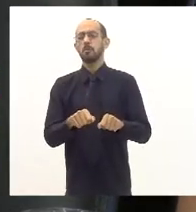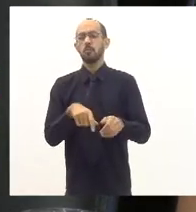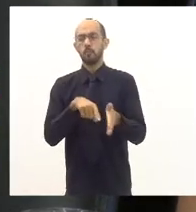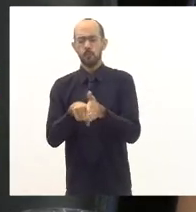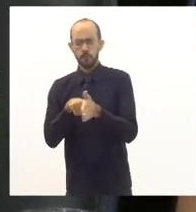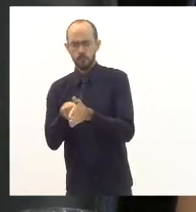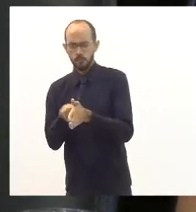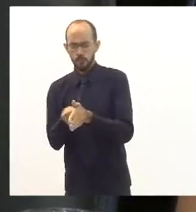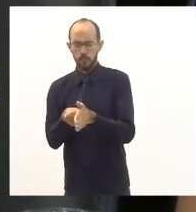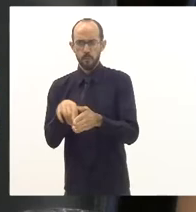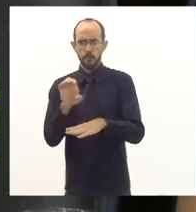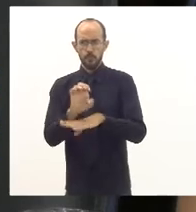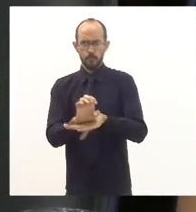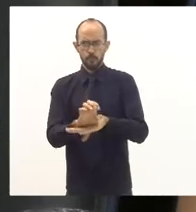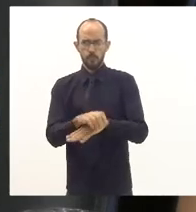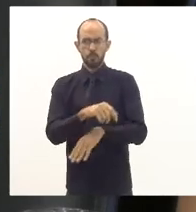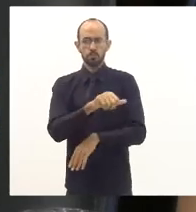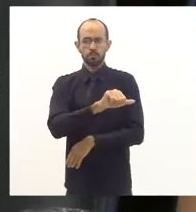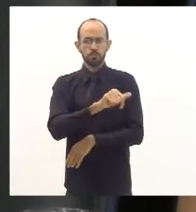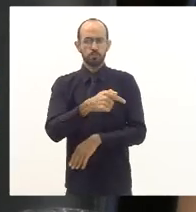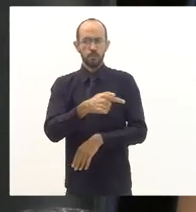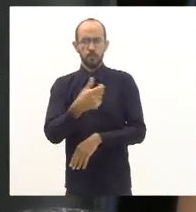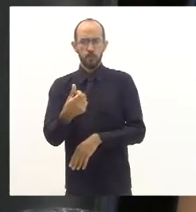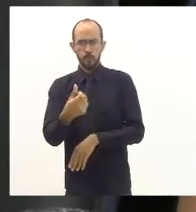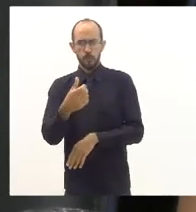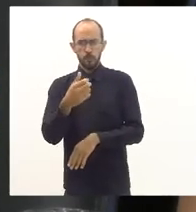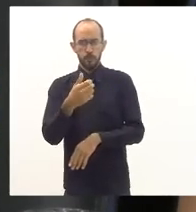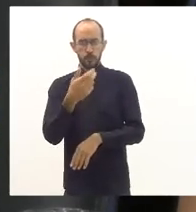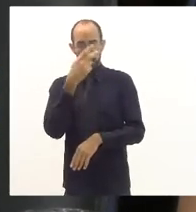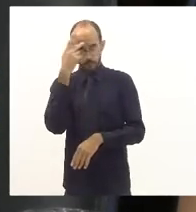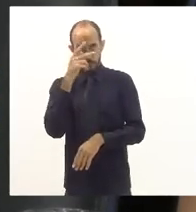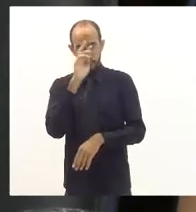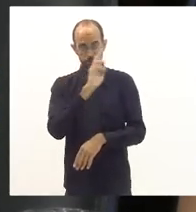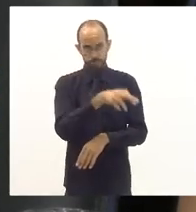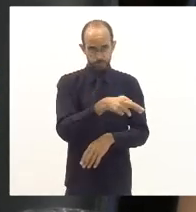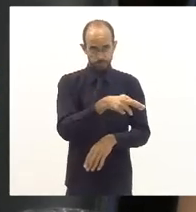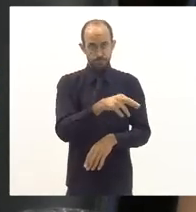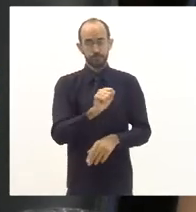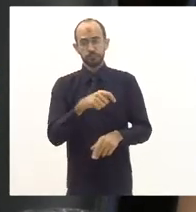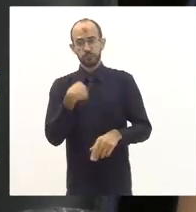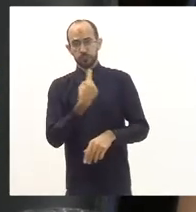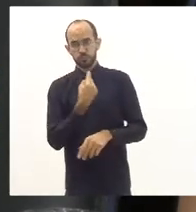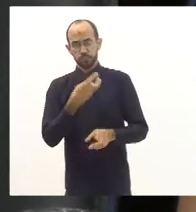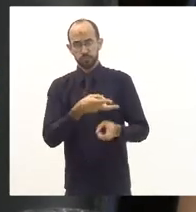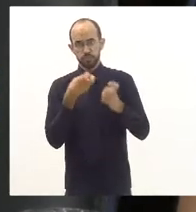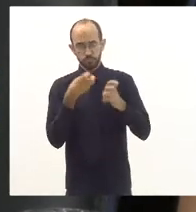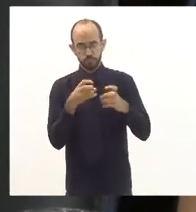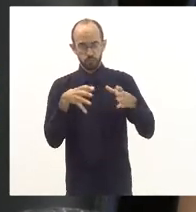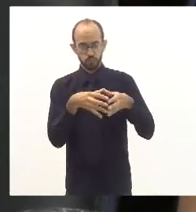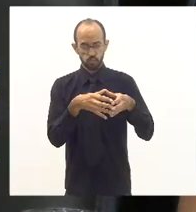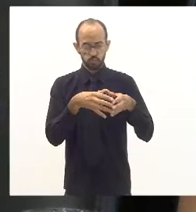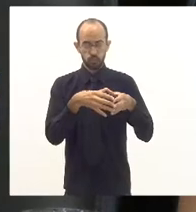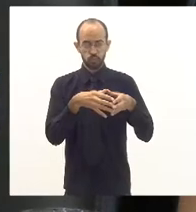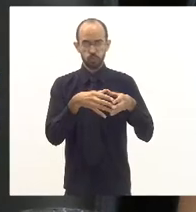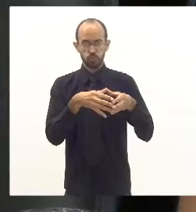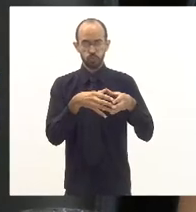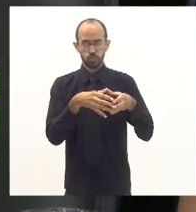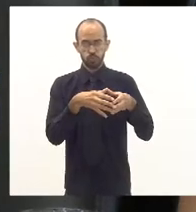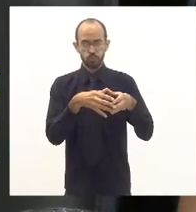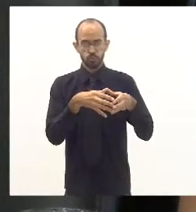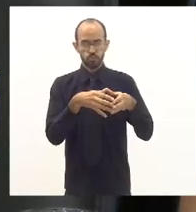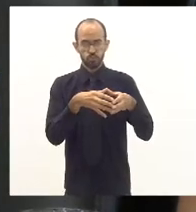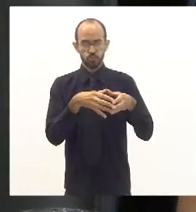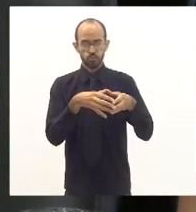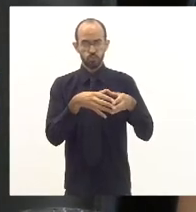número de respostas de 176 pessoas, e a gente identificou aí um conjunto de pessoas e